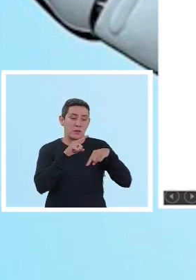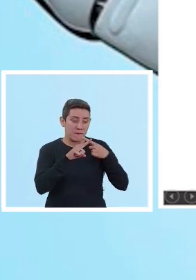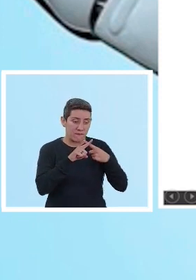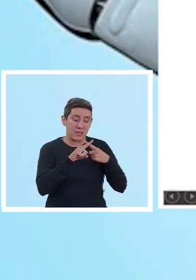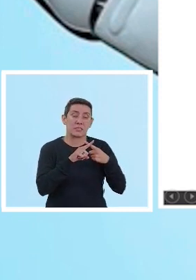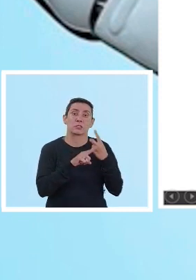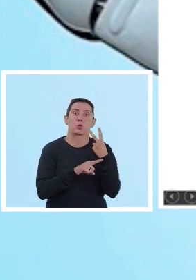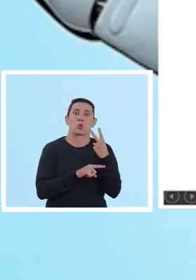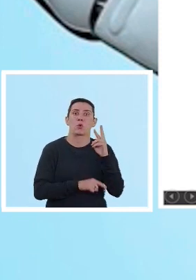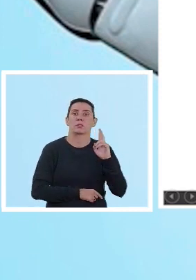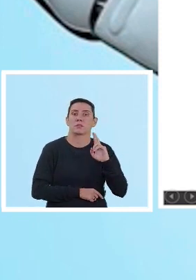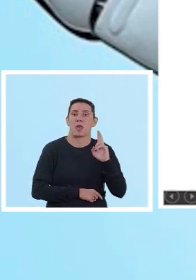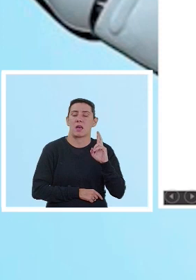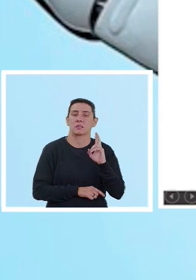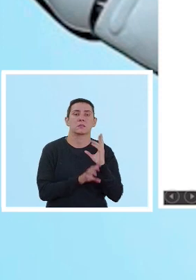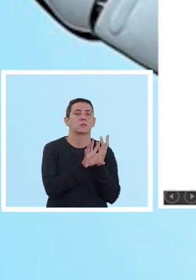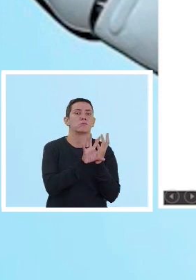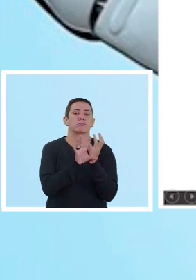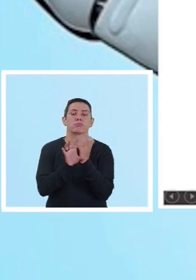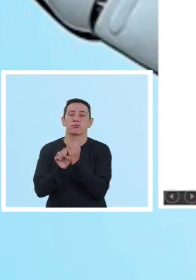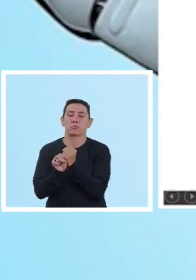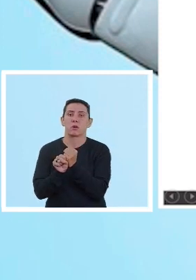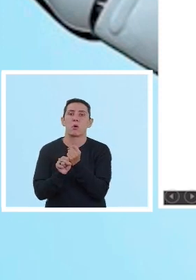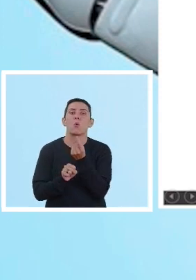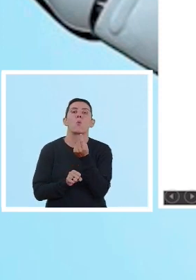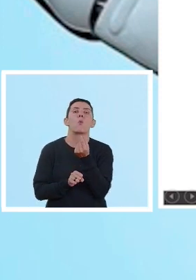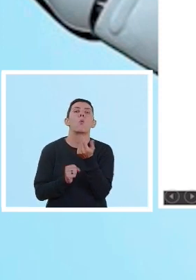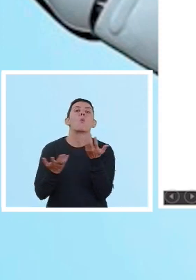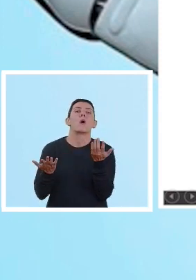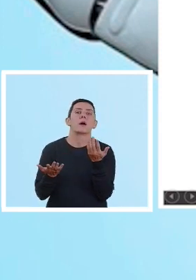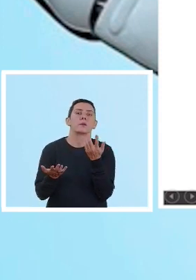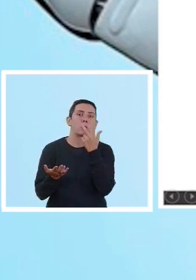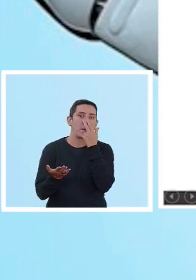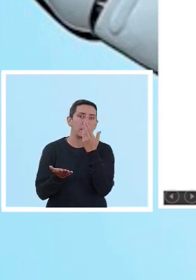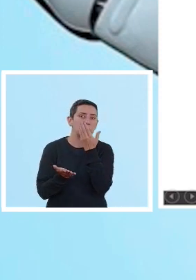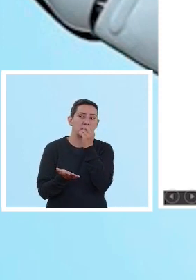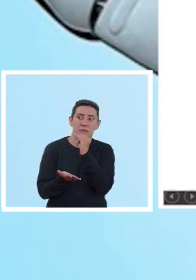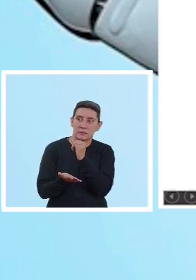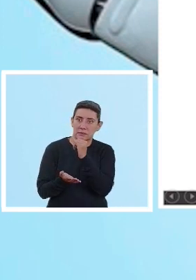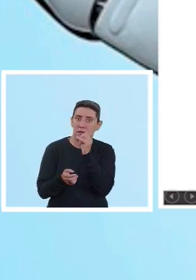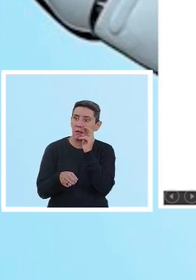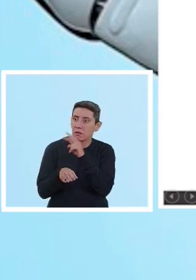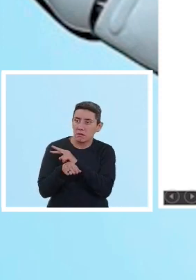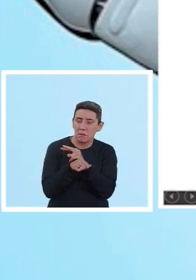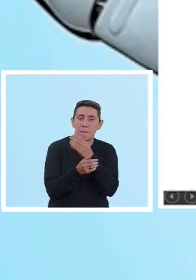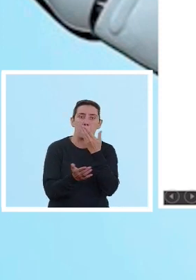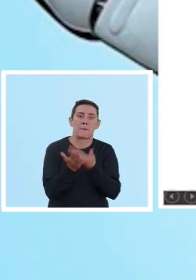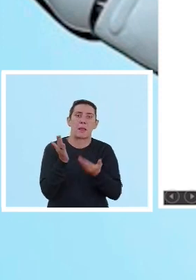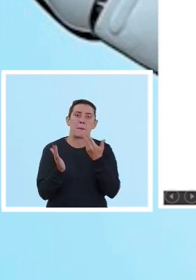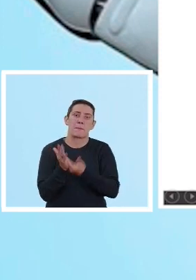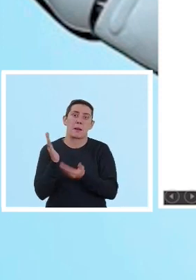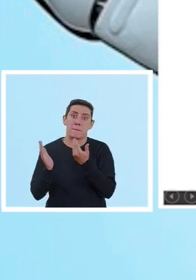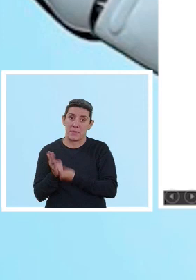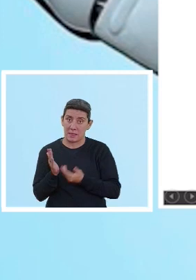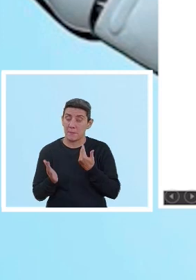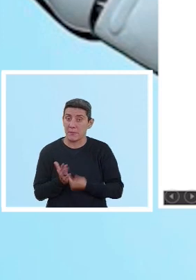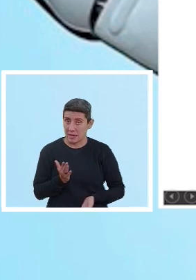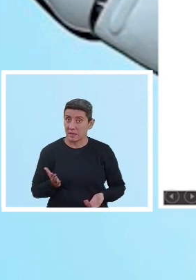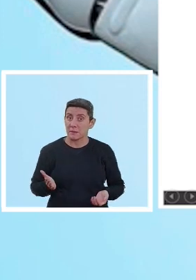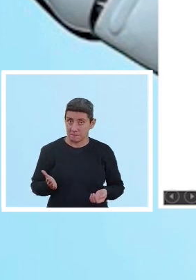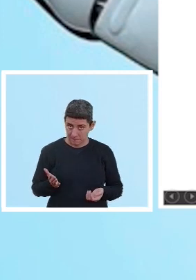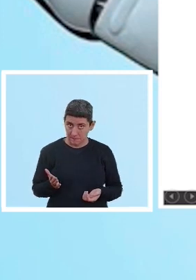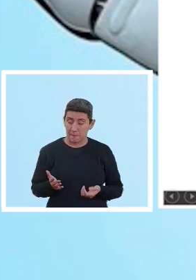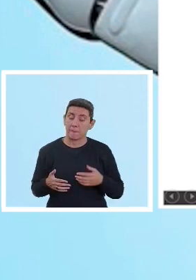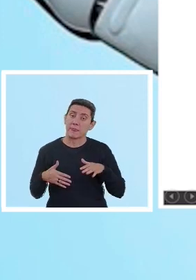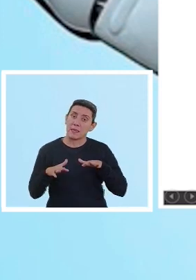reais e você vai ter aí quanto que o produtor deixa de ganhar se ele perdeu uma janela de cio e aí quando ele perde a